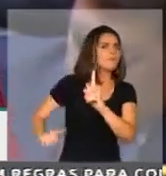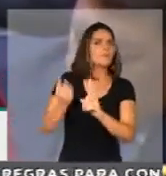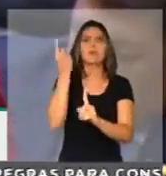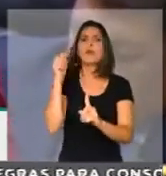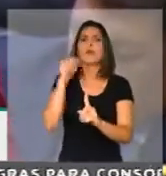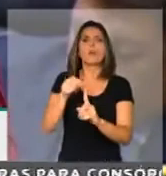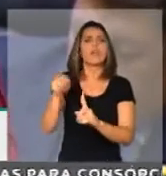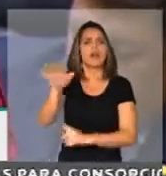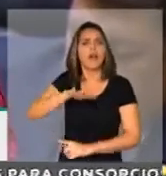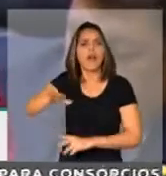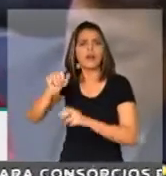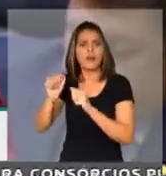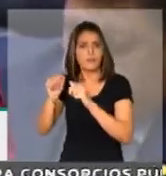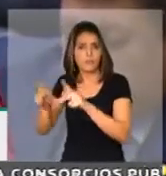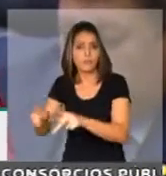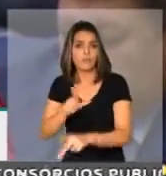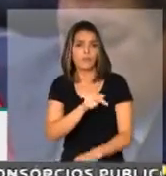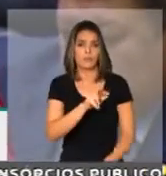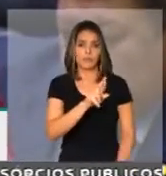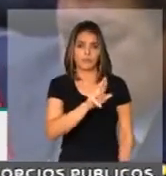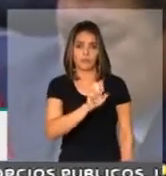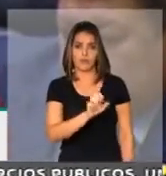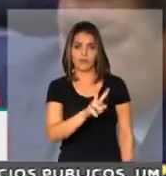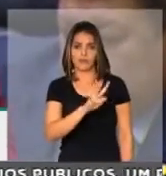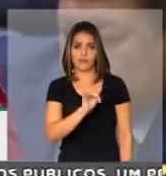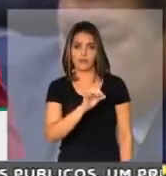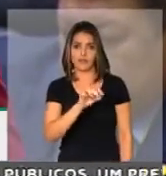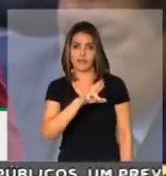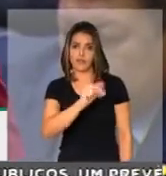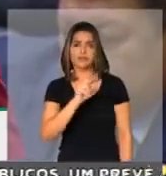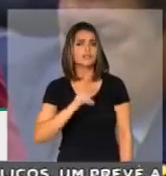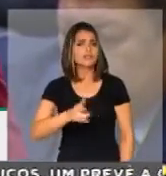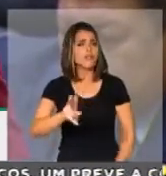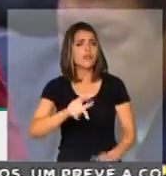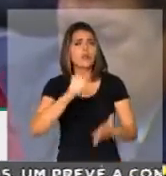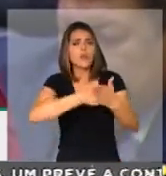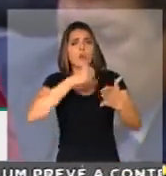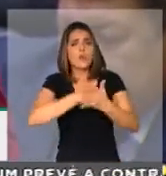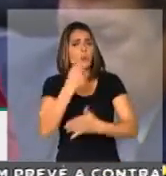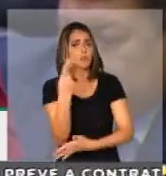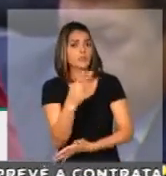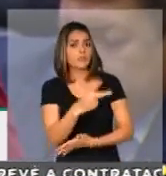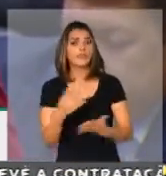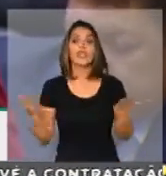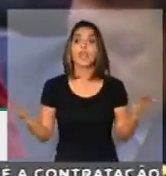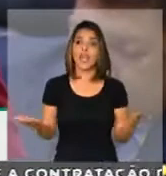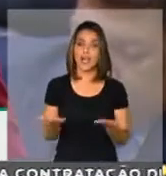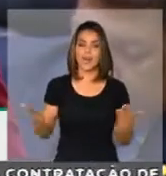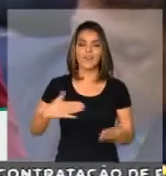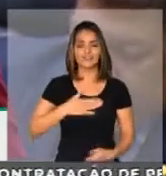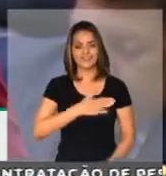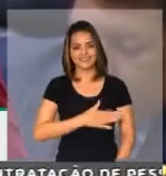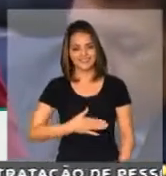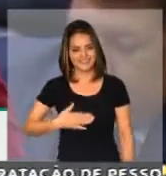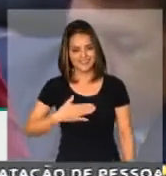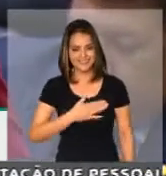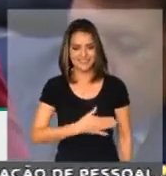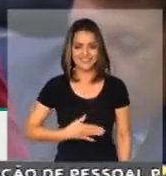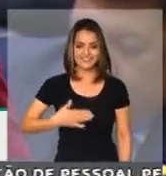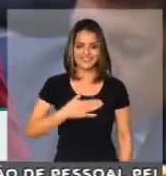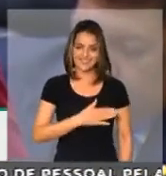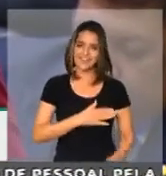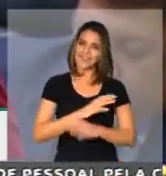dos aposentados, da Previdência, sempre foi a sua bandeira, e também agora eu tenho a grata satisfação de revelar